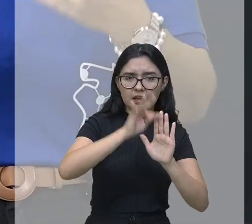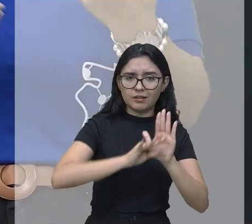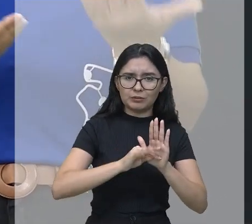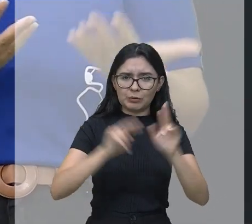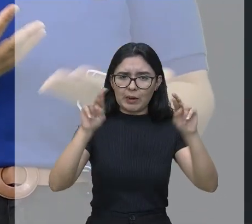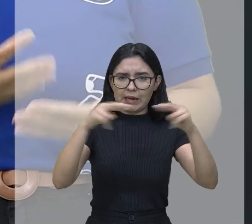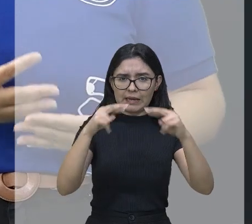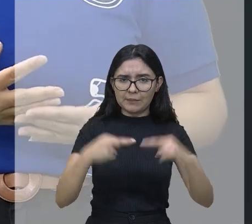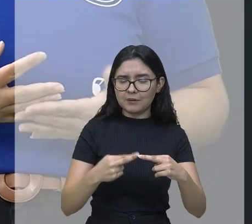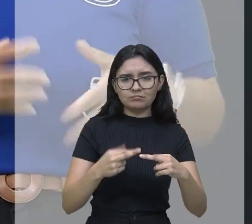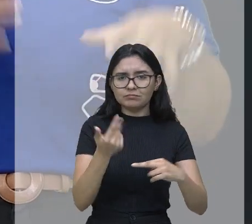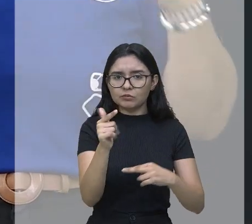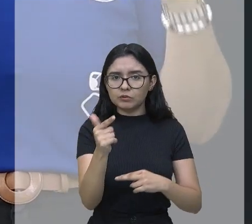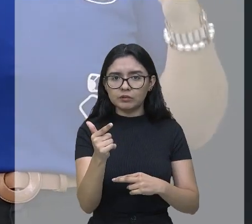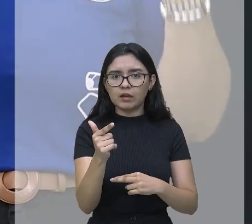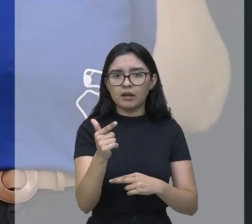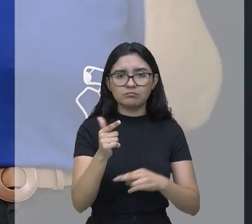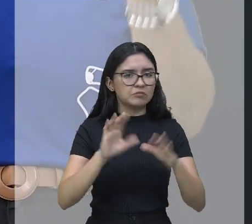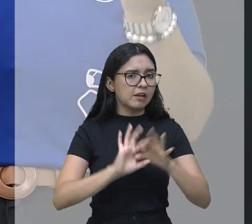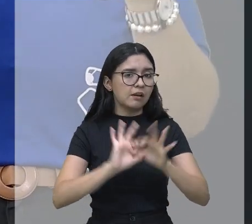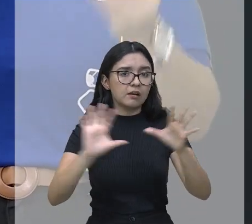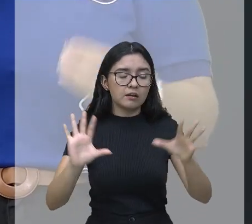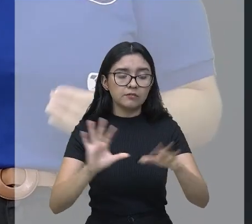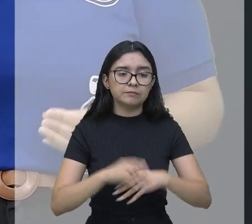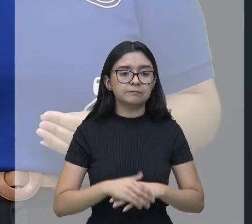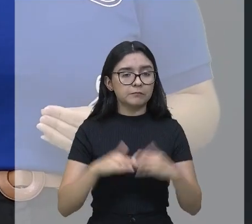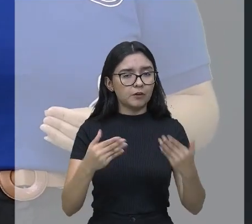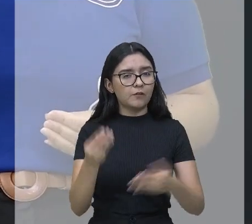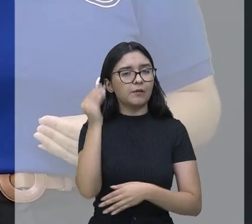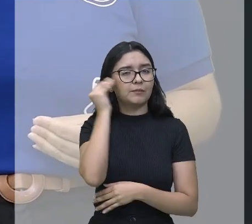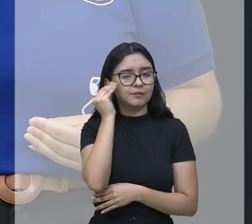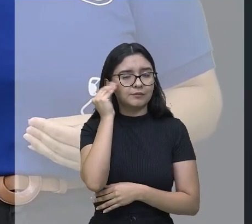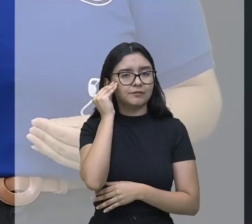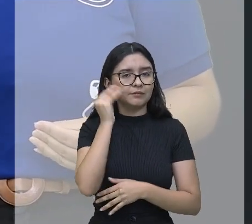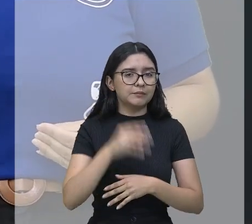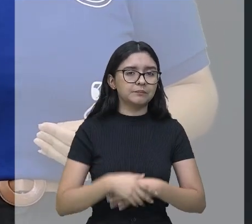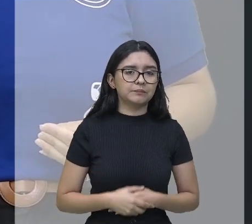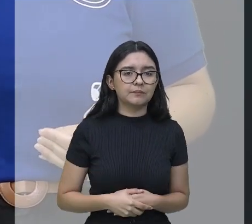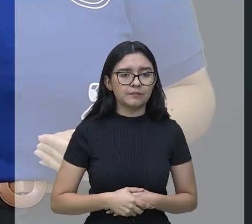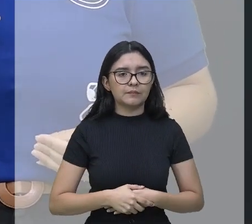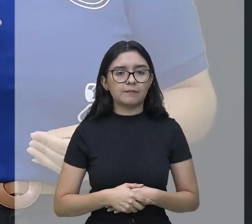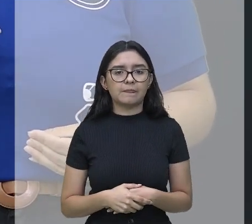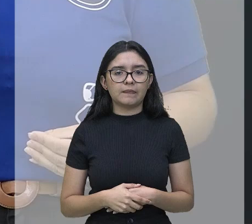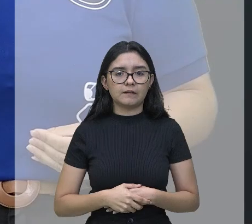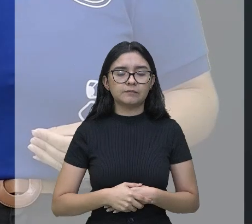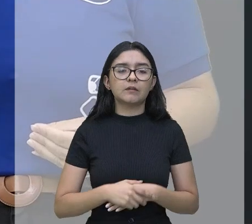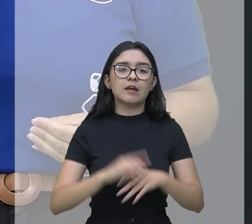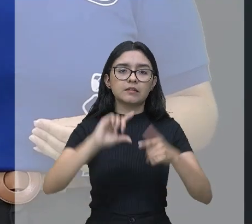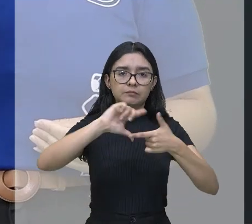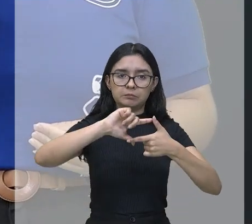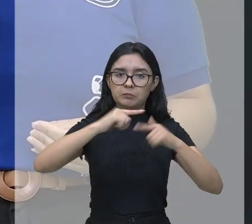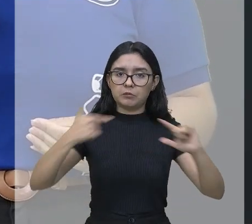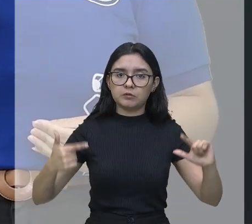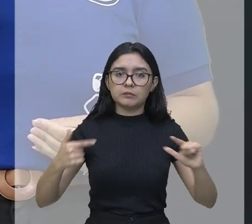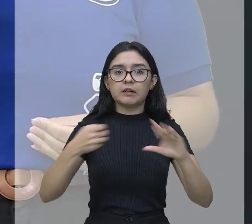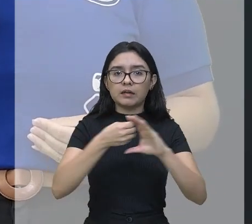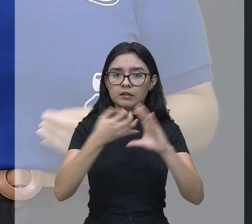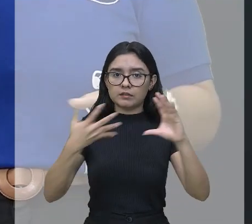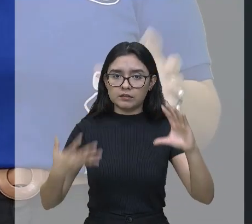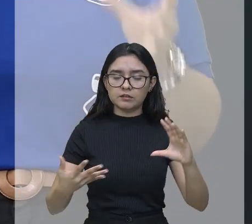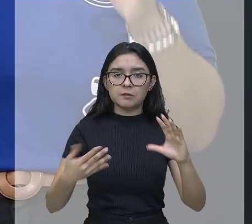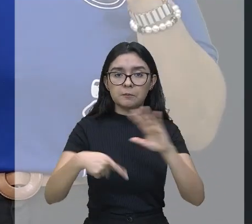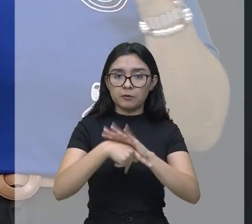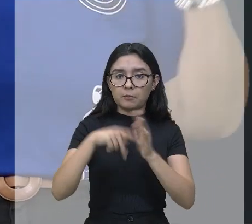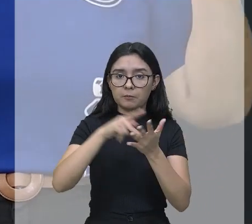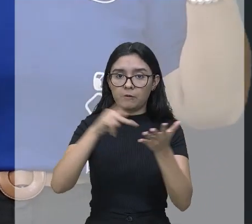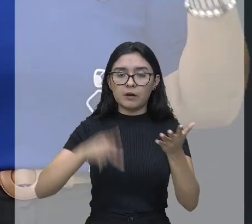poemas sem tantas rimas assim. Então, vamos observar esse aspecto modernista na sua composição,